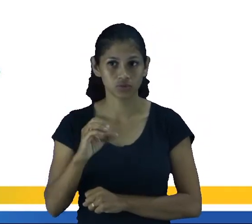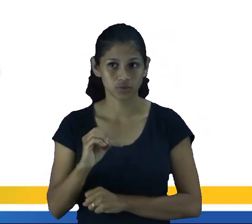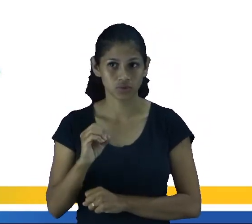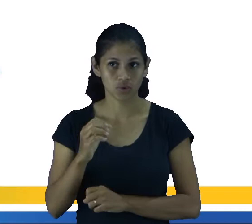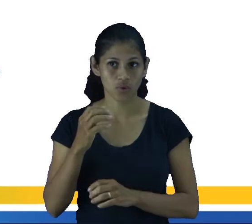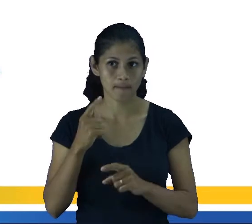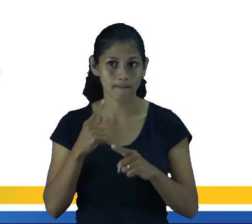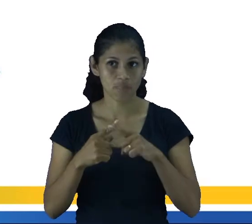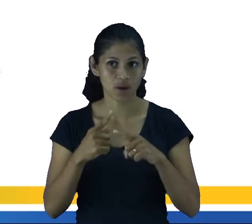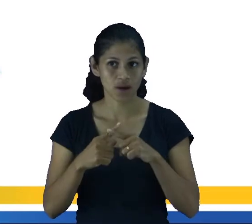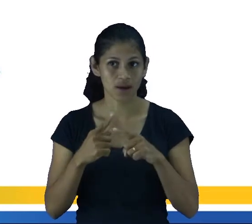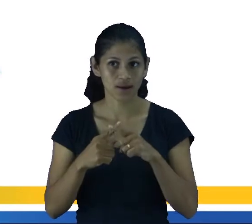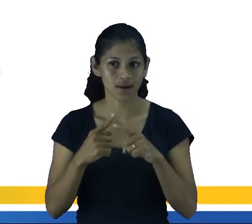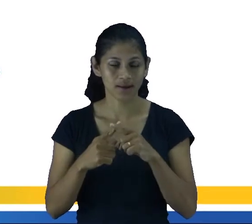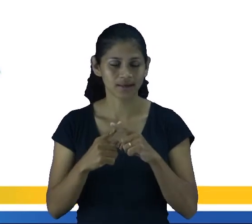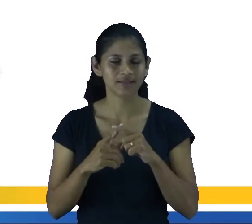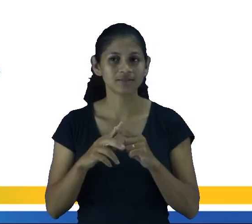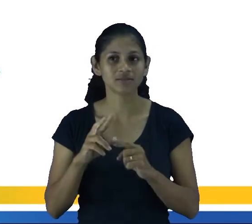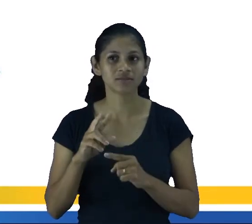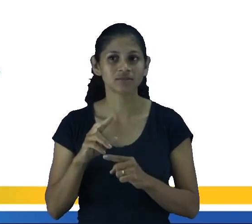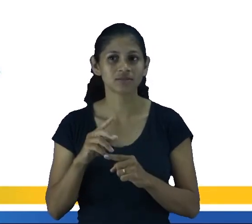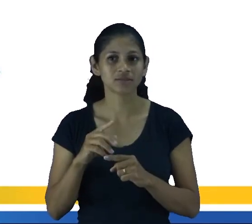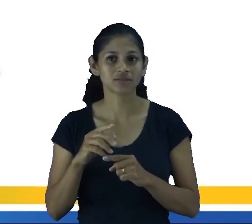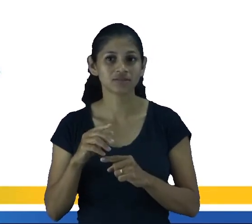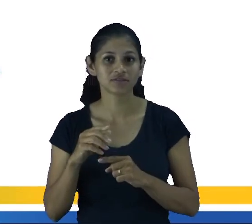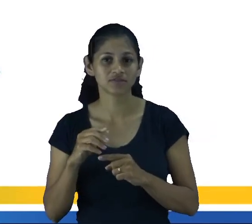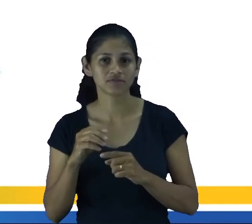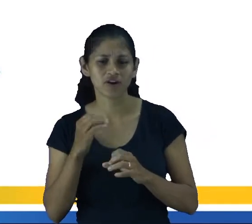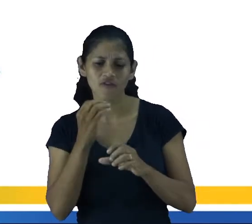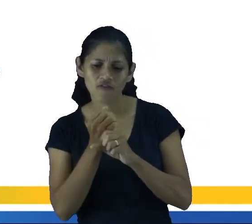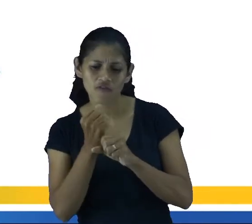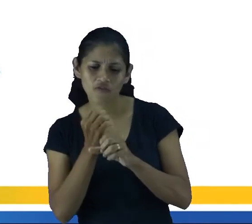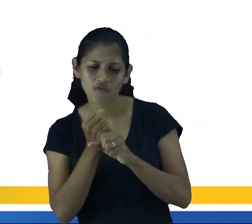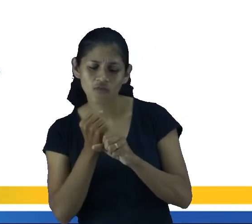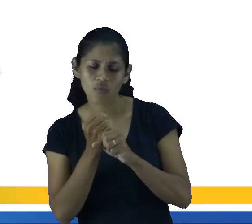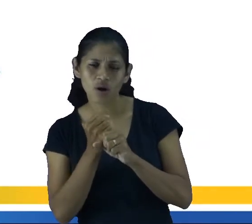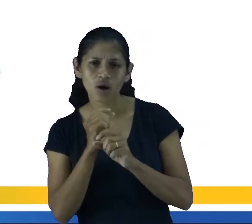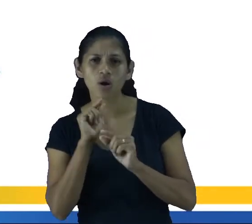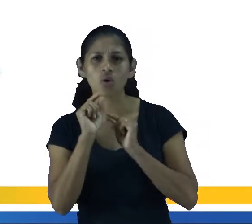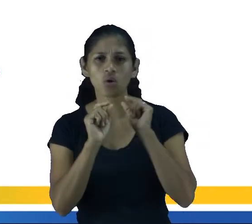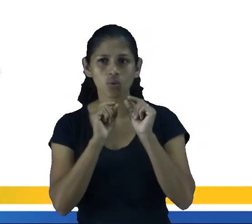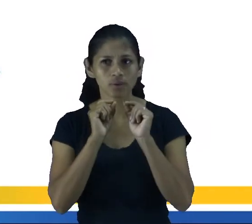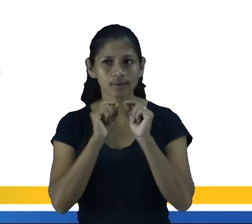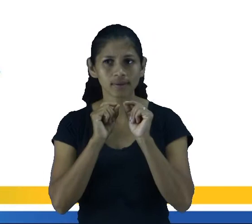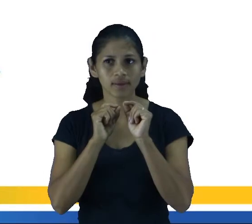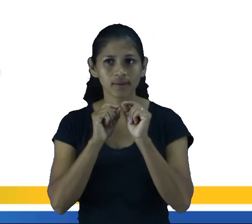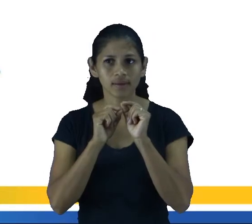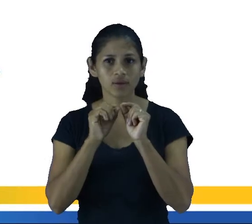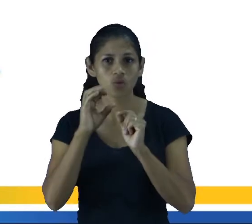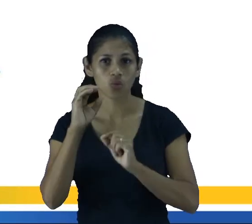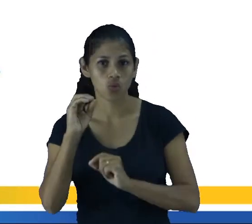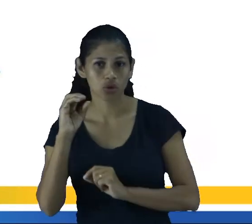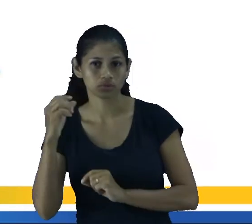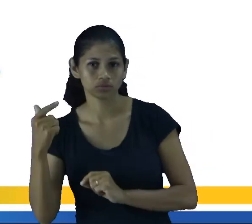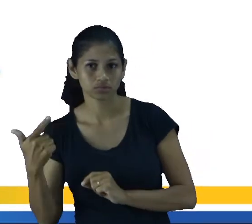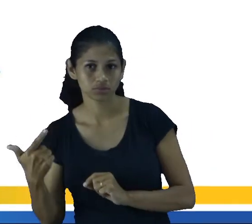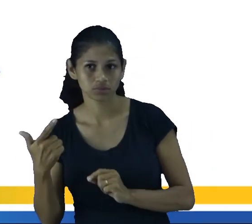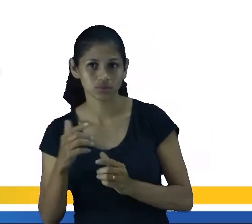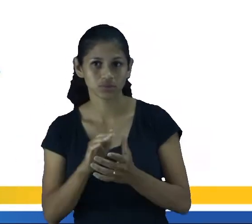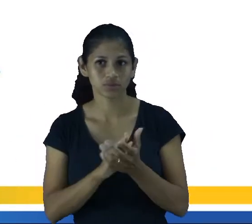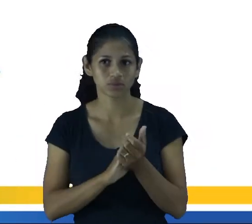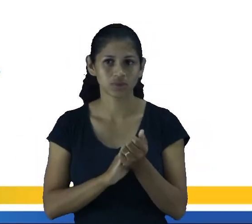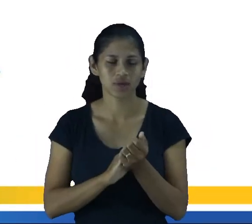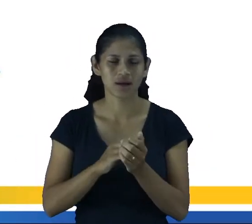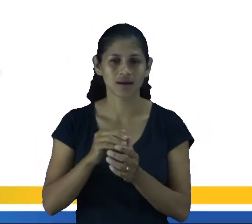não sabe, acho que não é da época de vocês também, a gente utilizava a água oxigenada ali quando a gente tinha algum tipo de